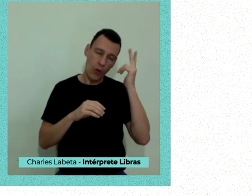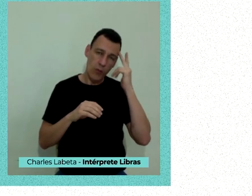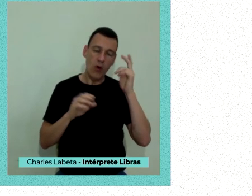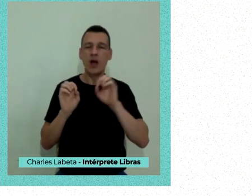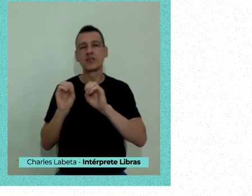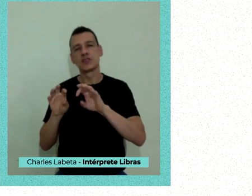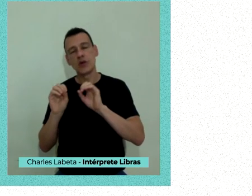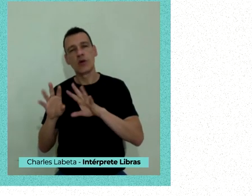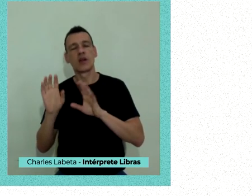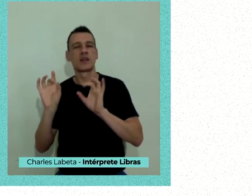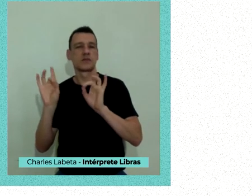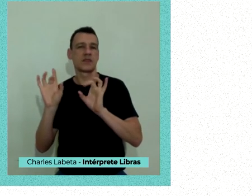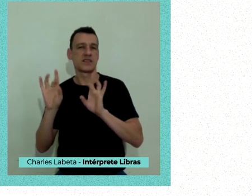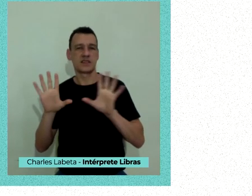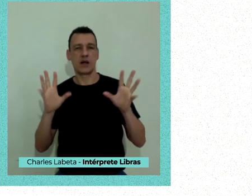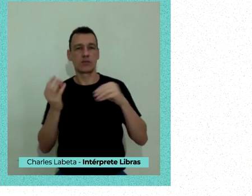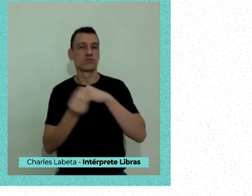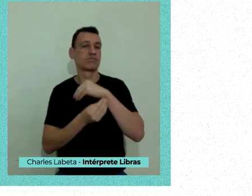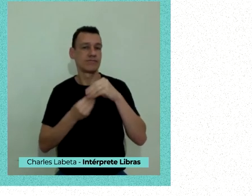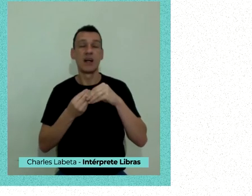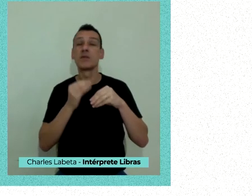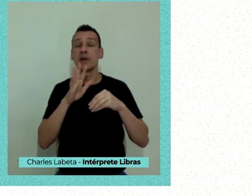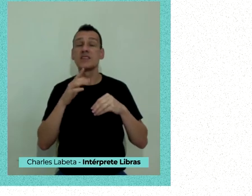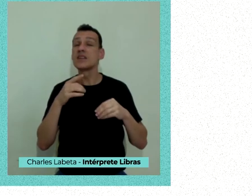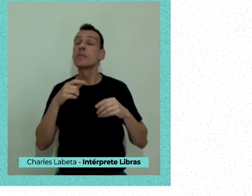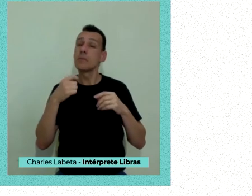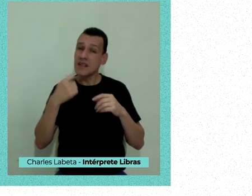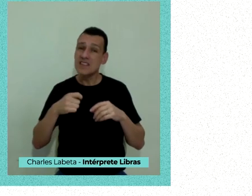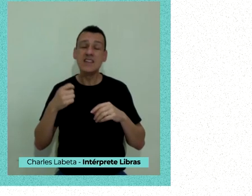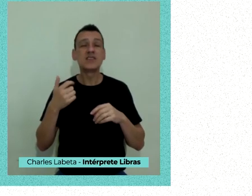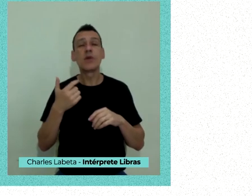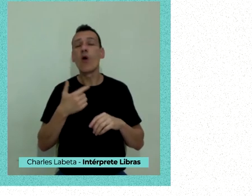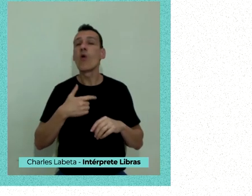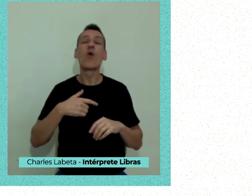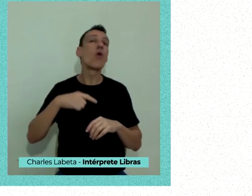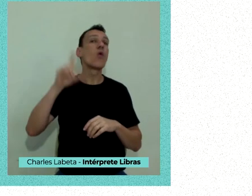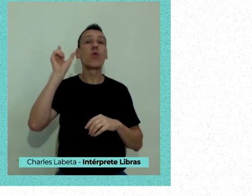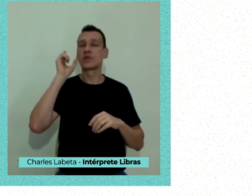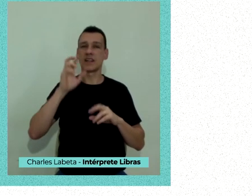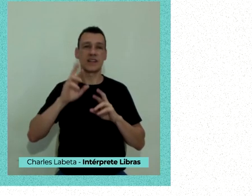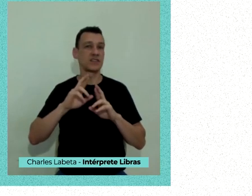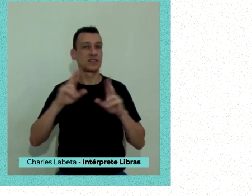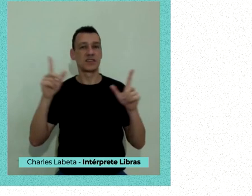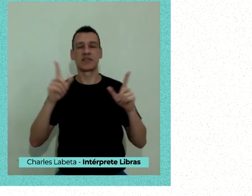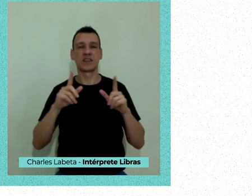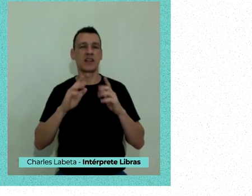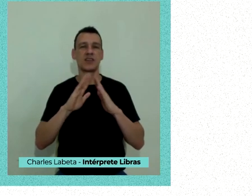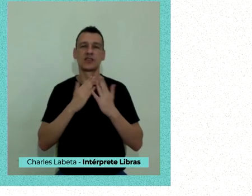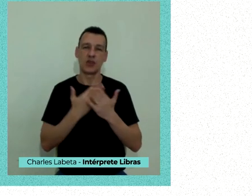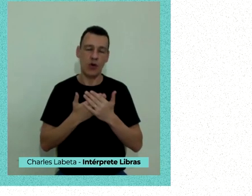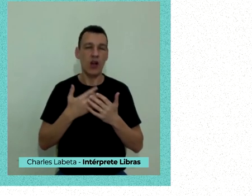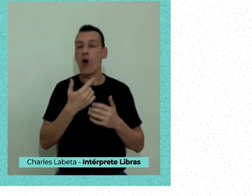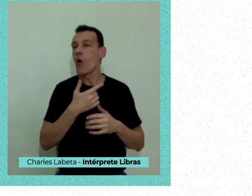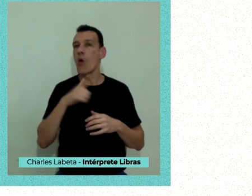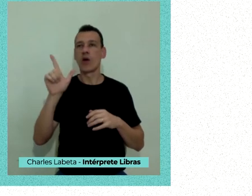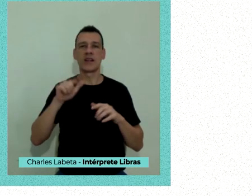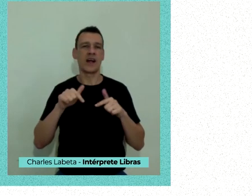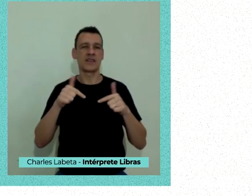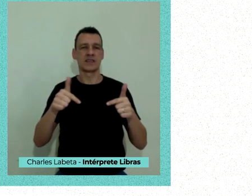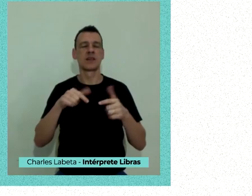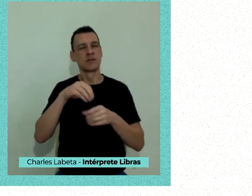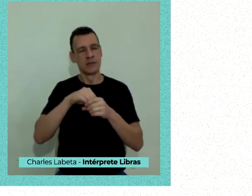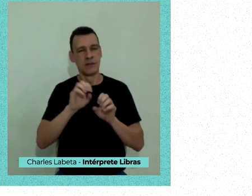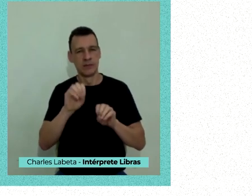integra uma outra escola e ela integra uma outra ação da educação especial. E essas